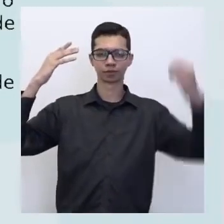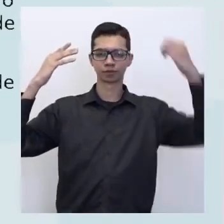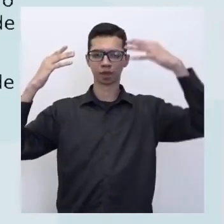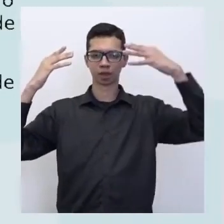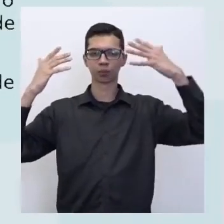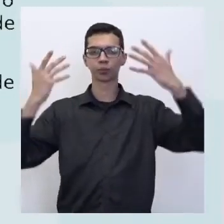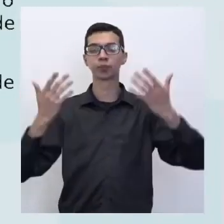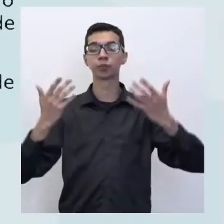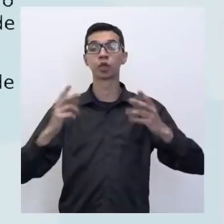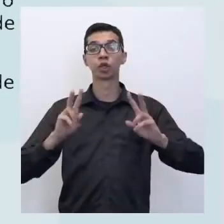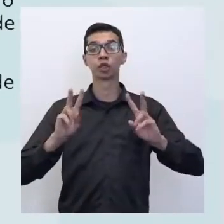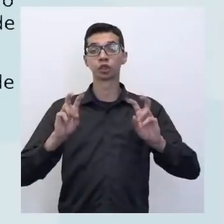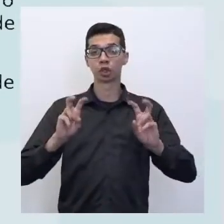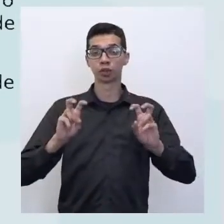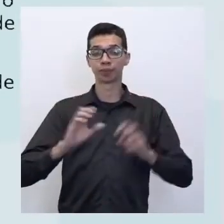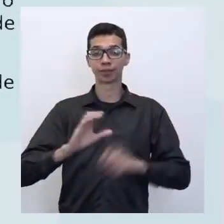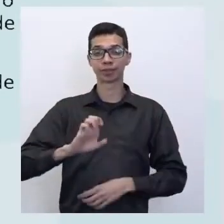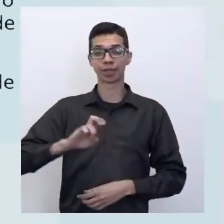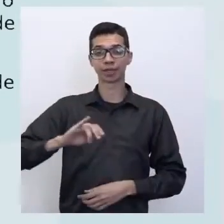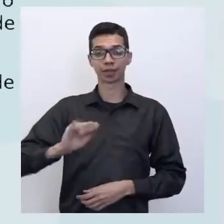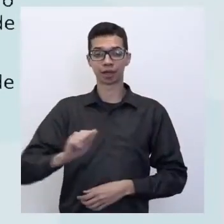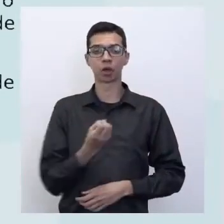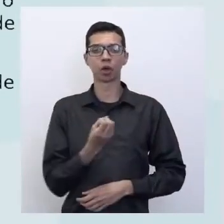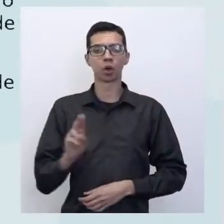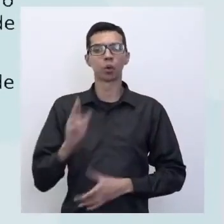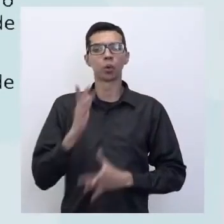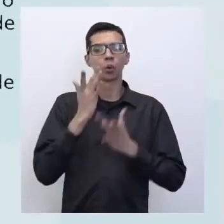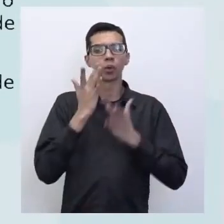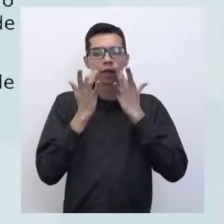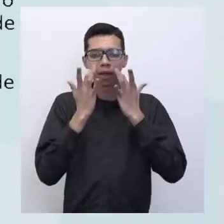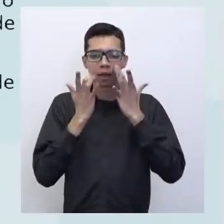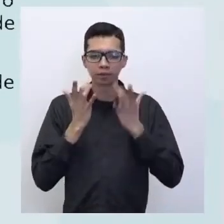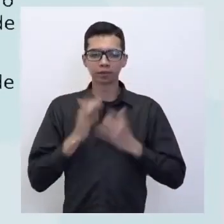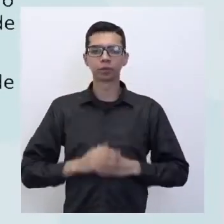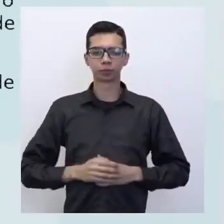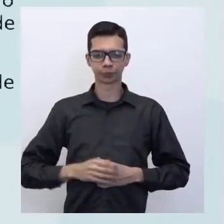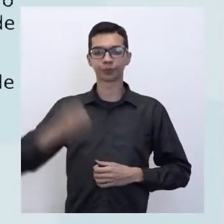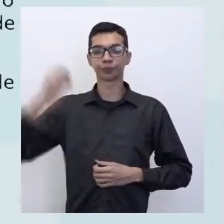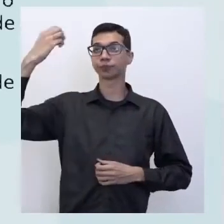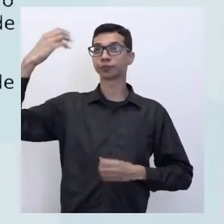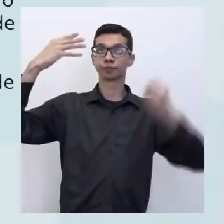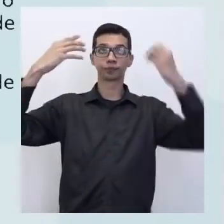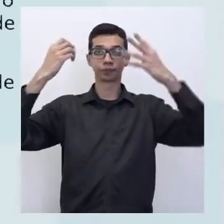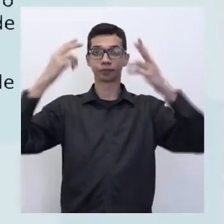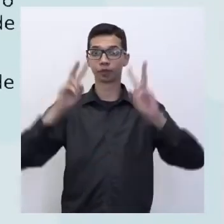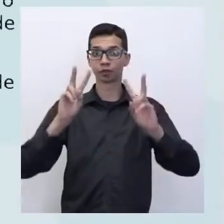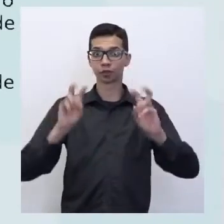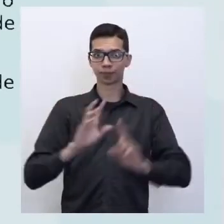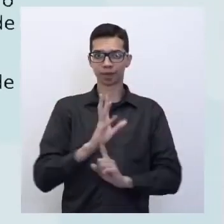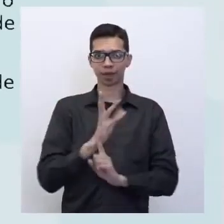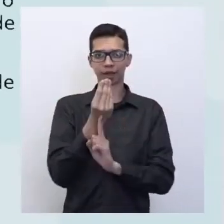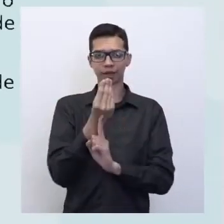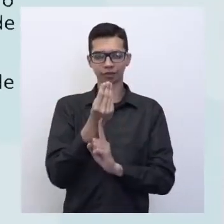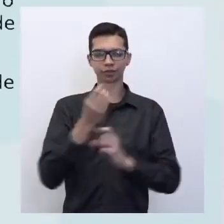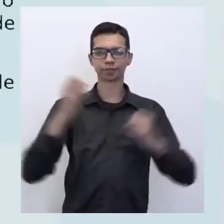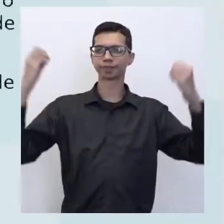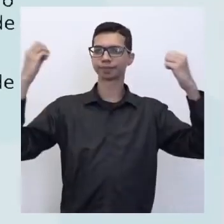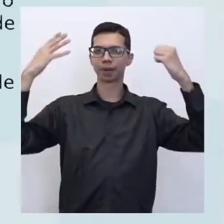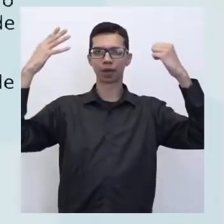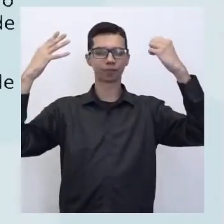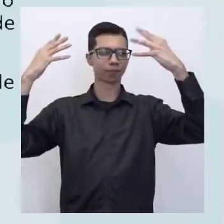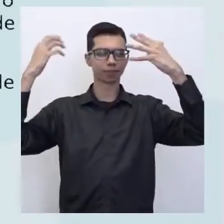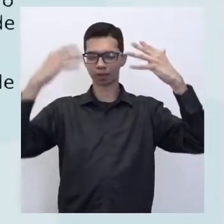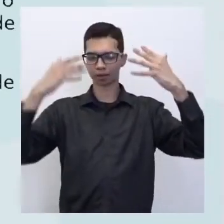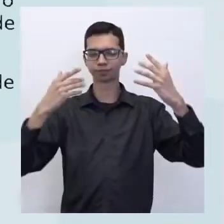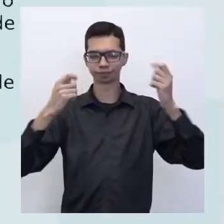de luzes que nas apresentações tem a função de elaborar efeitos artísticos. No teatro vai servir também.